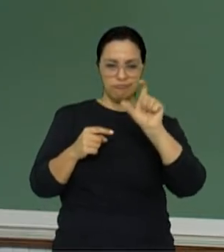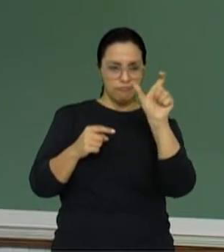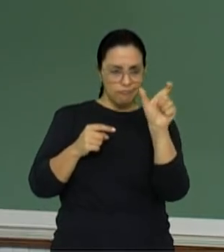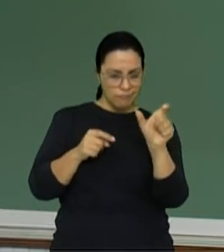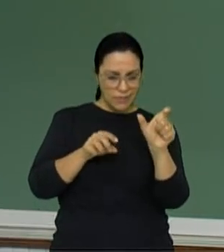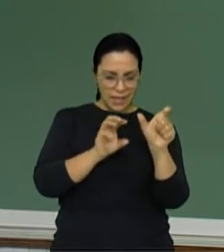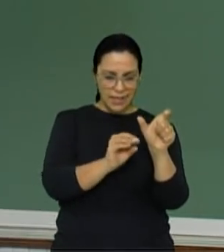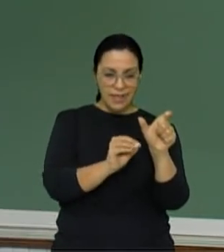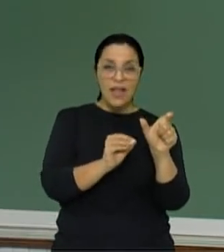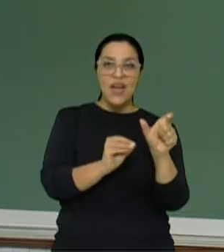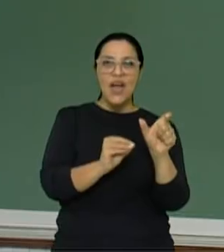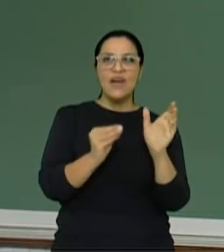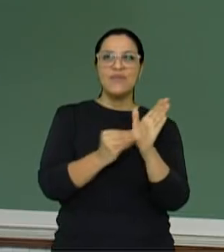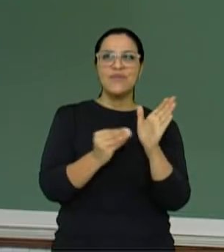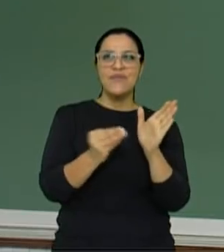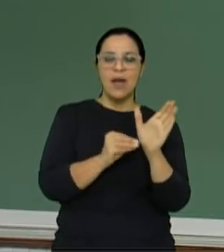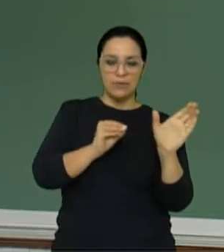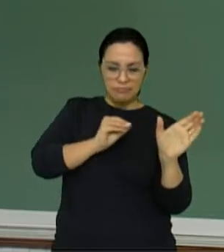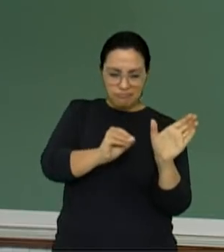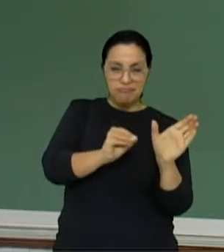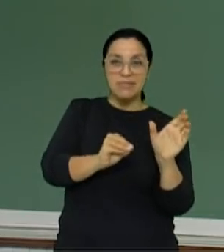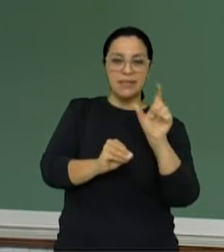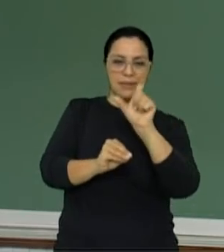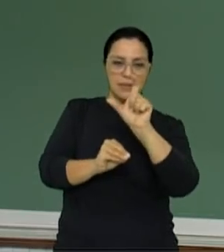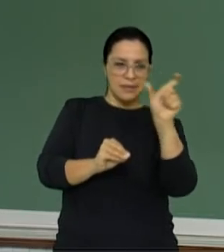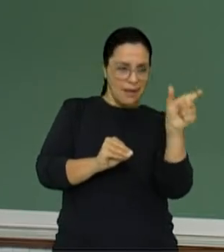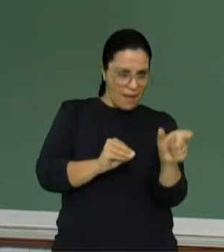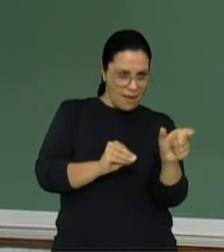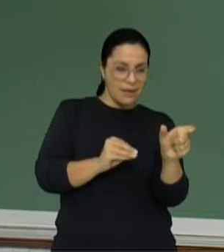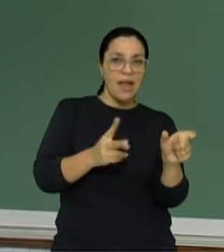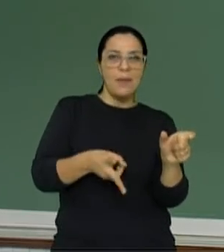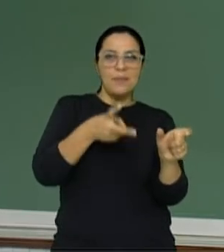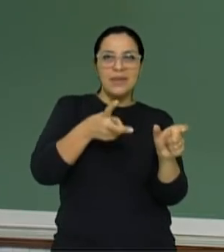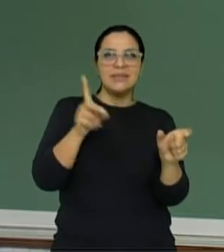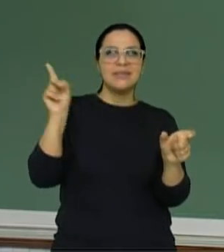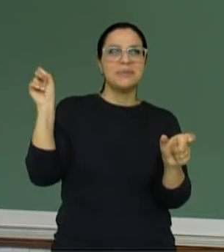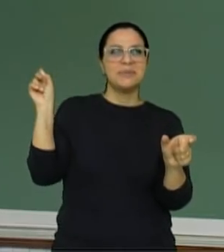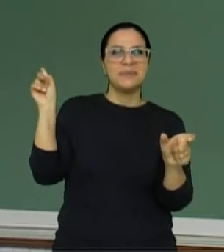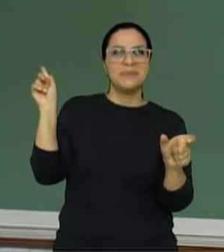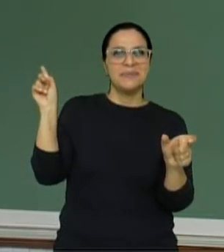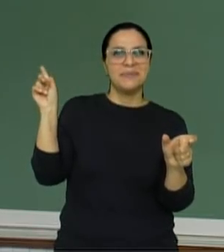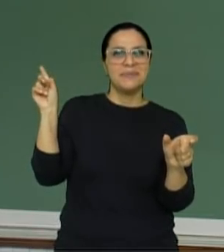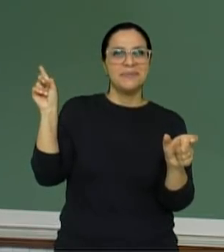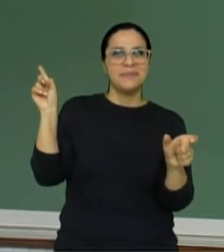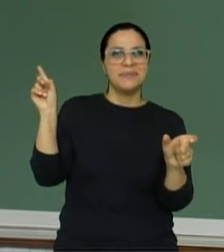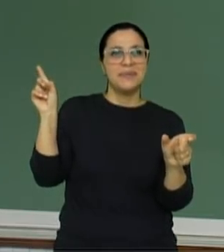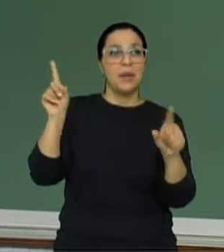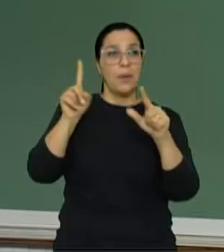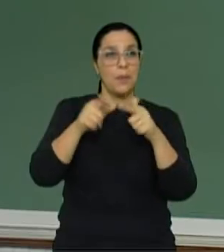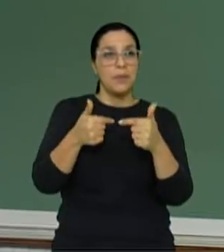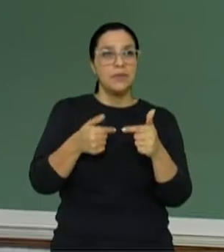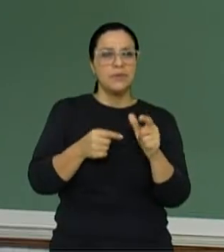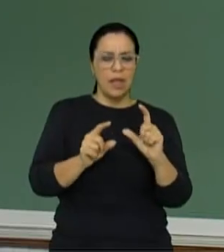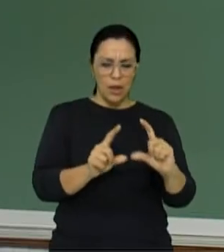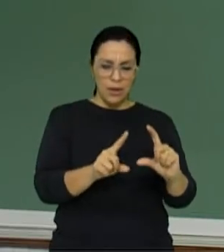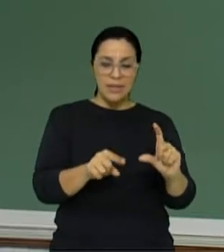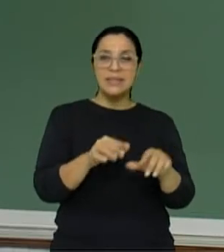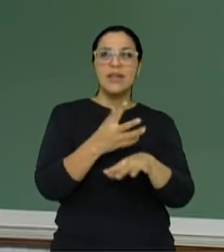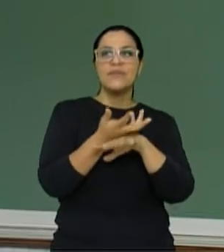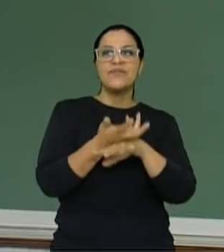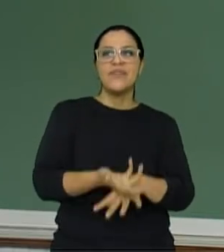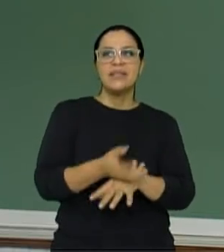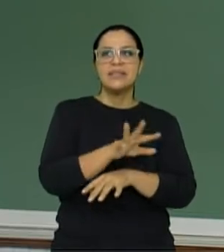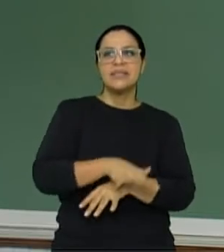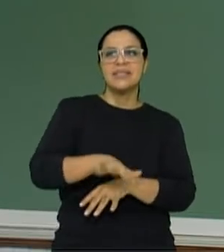esquerda aqui, ó. É um L invertido aqui também, Olha só. Veja, e aqui esse retângulozinho representa